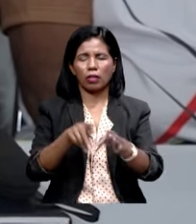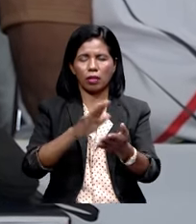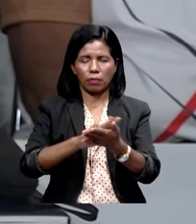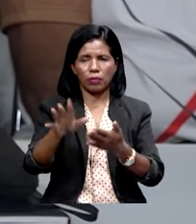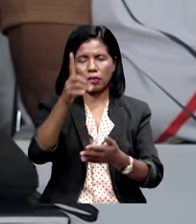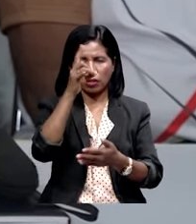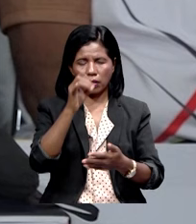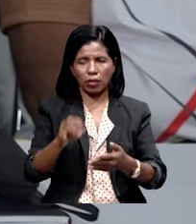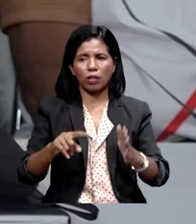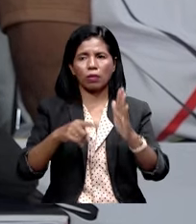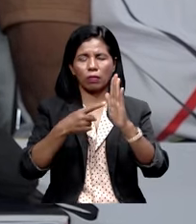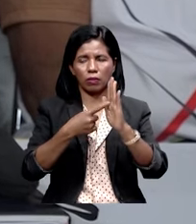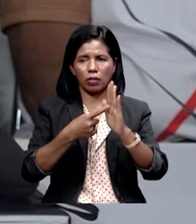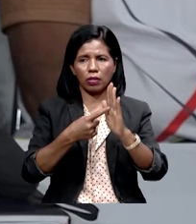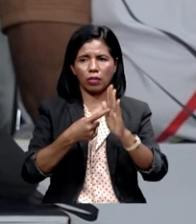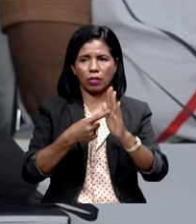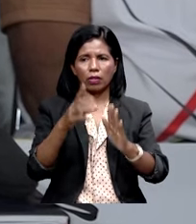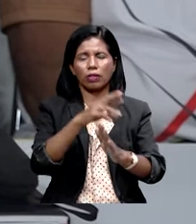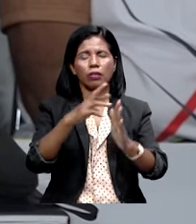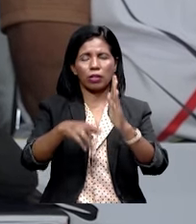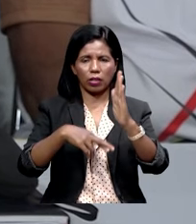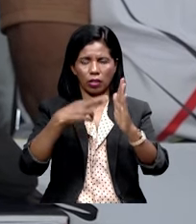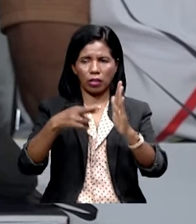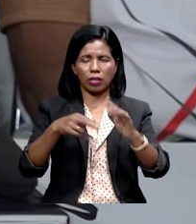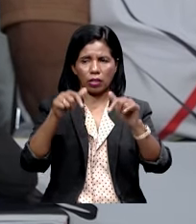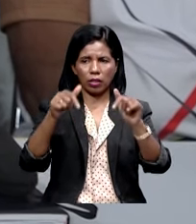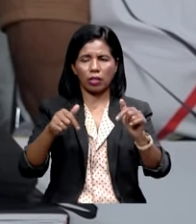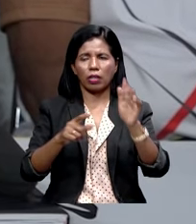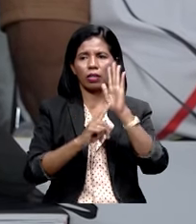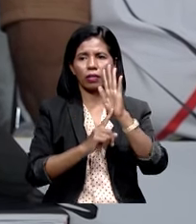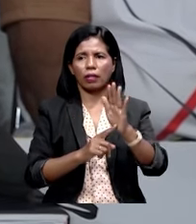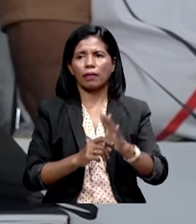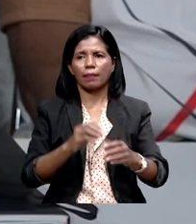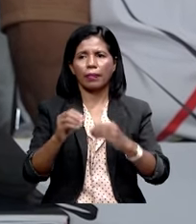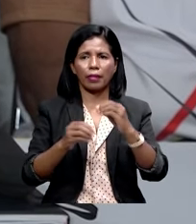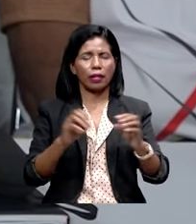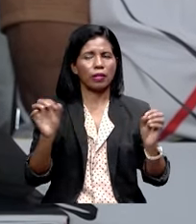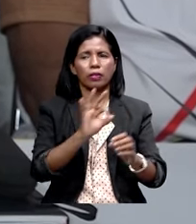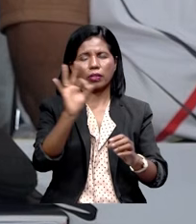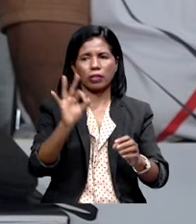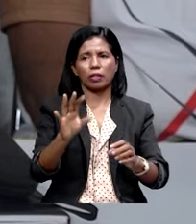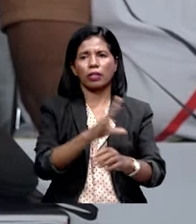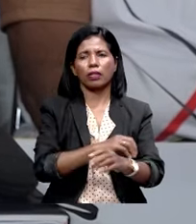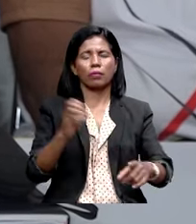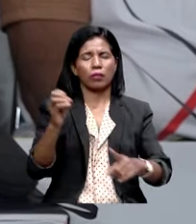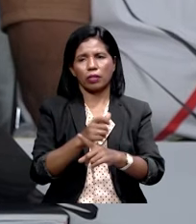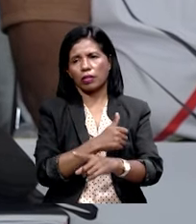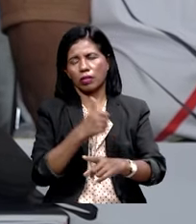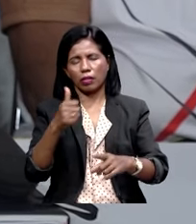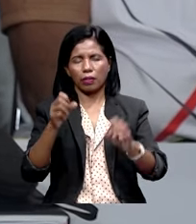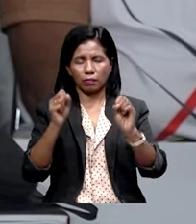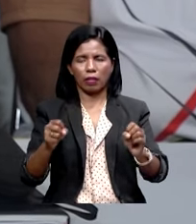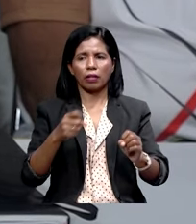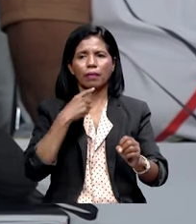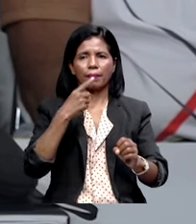Díli, a rua russo circular ida nem fosai. Significa que lá o sexta dia, mas a oportunidade de ser circulmos, bela e